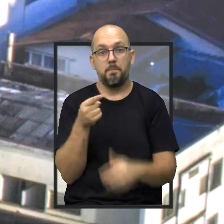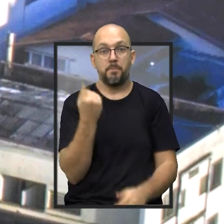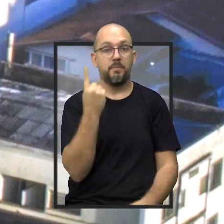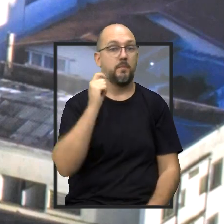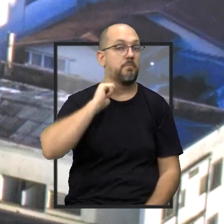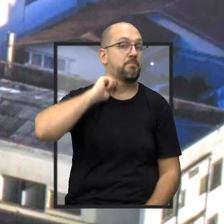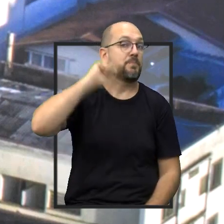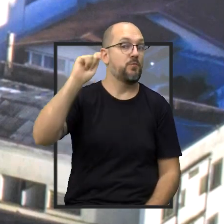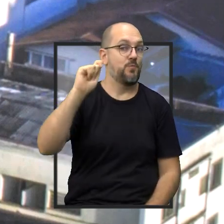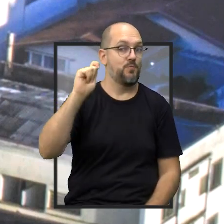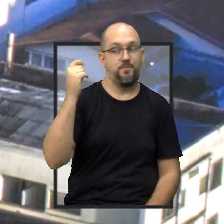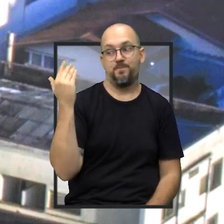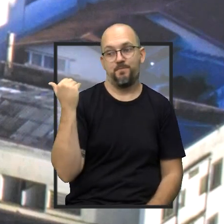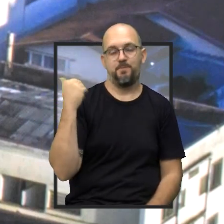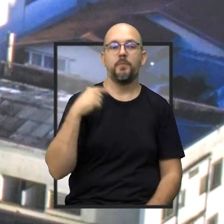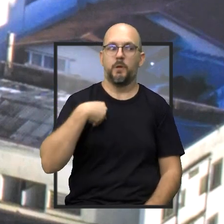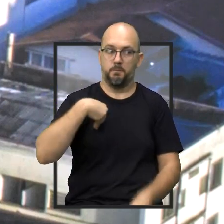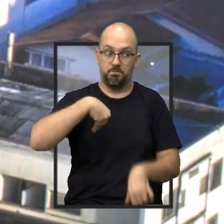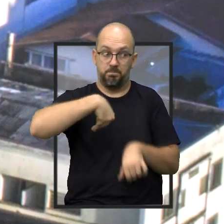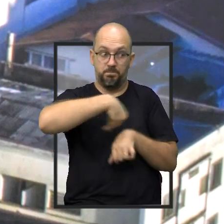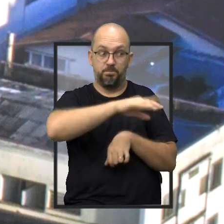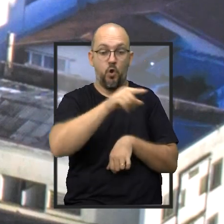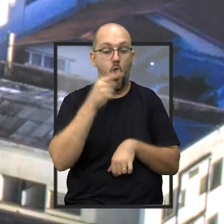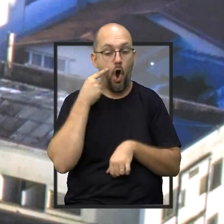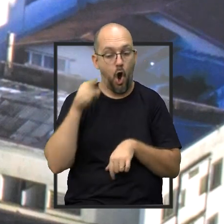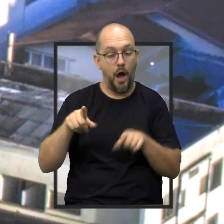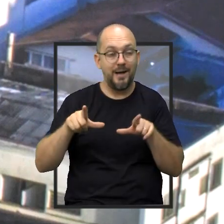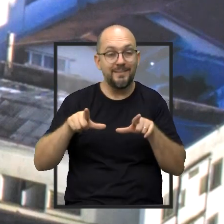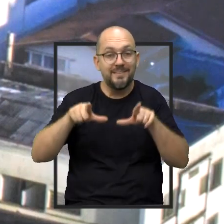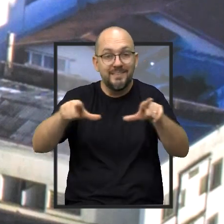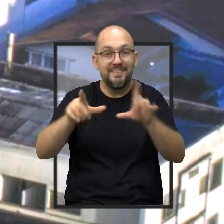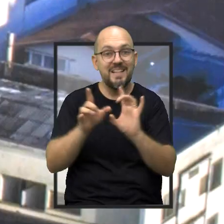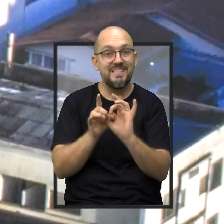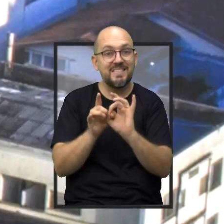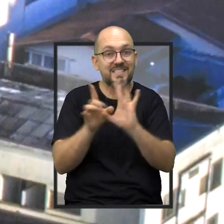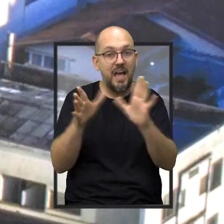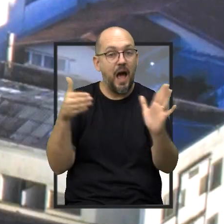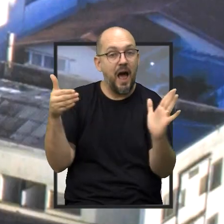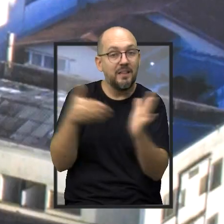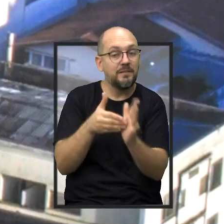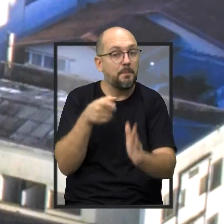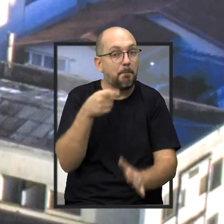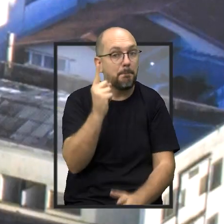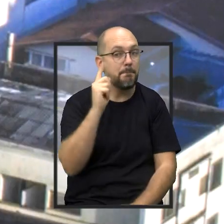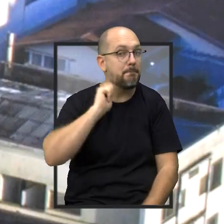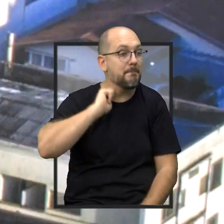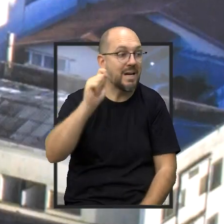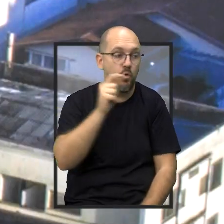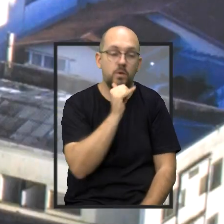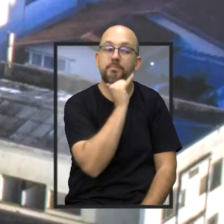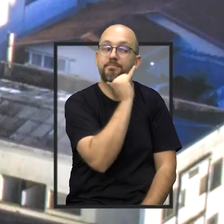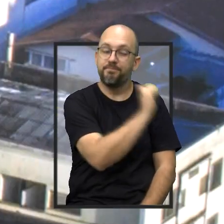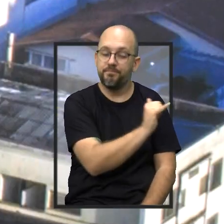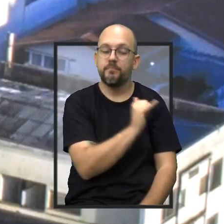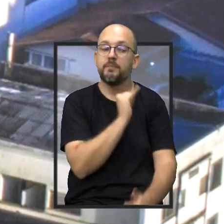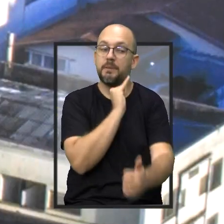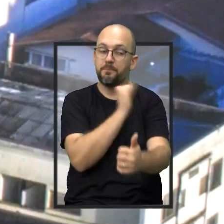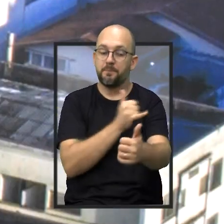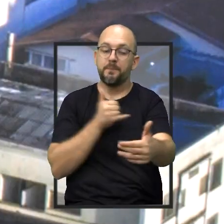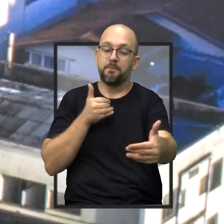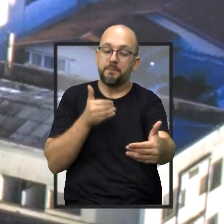1º de abril. Nós alertamos o município sobre o que estava sendo feito para que já pudesse ter